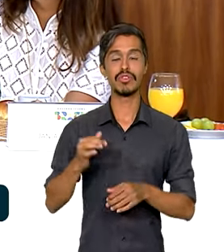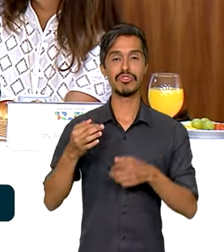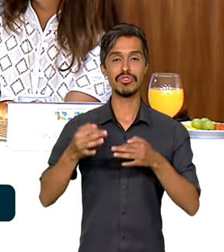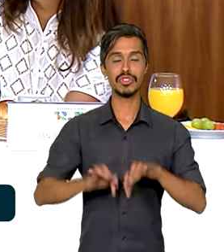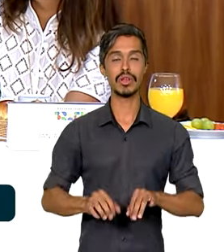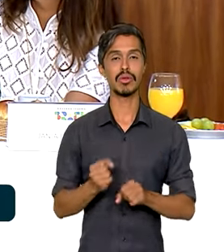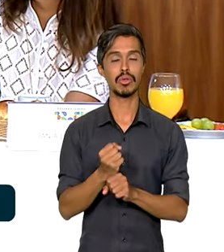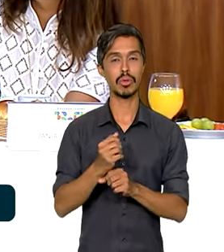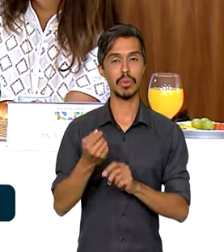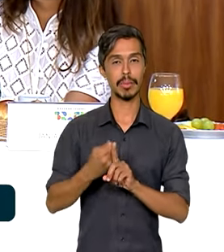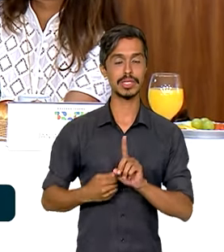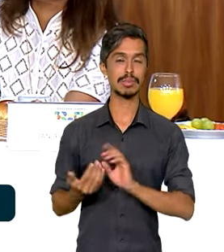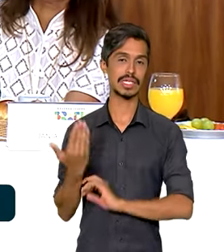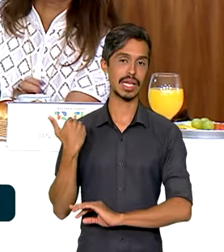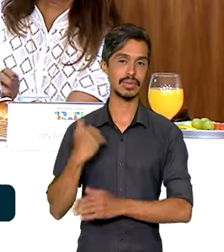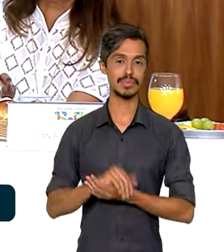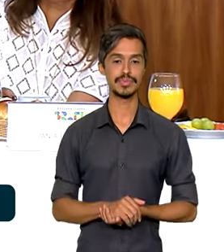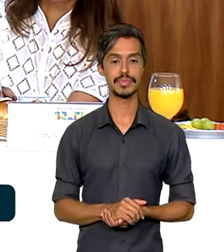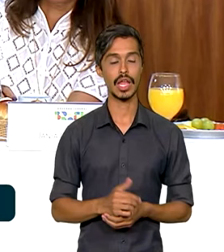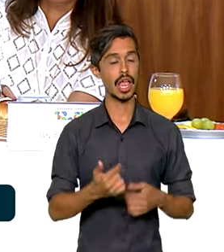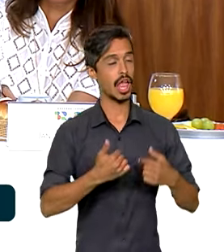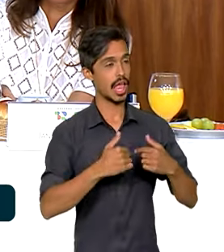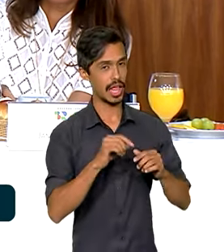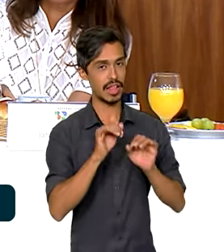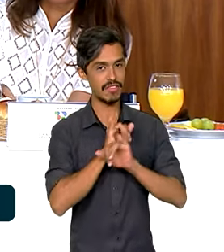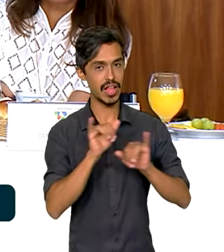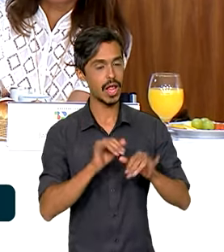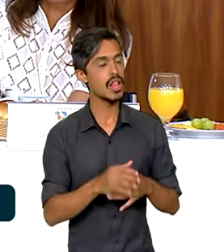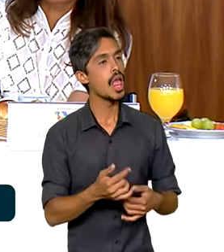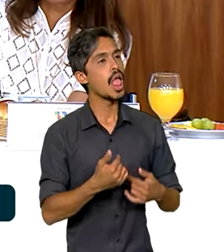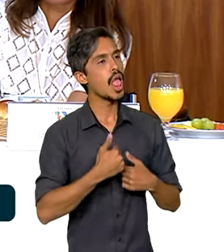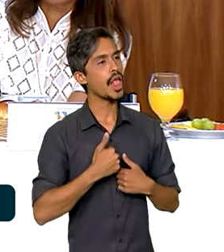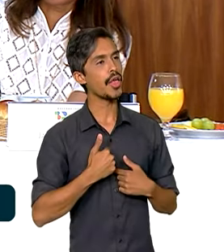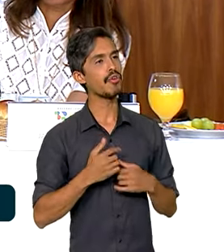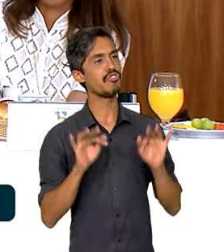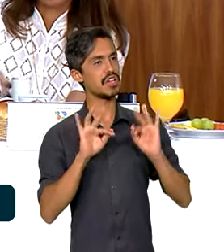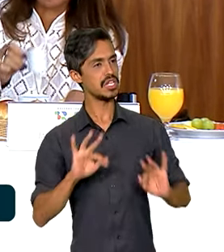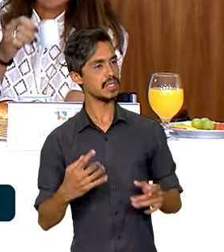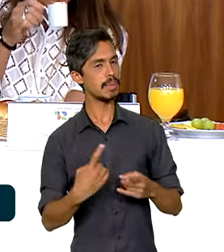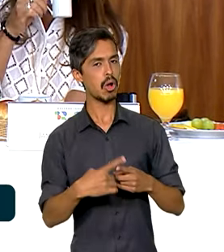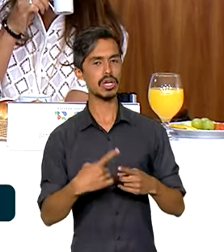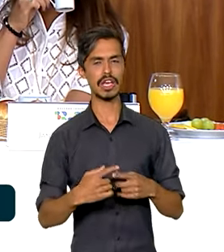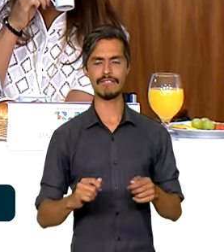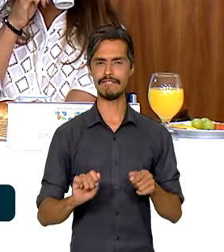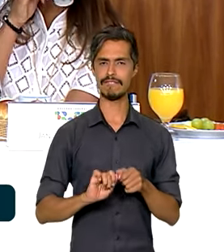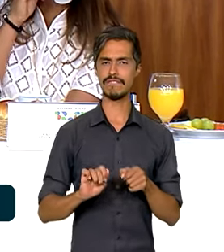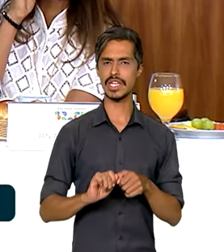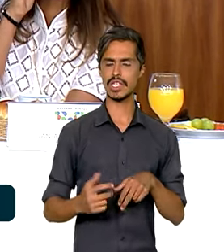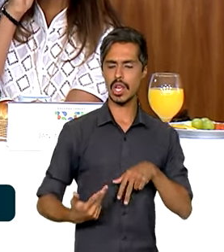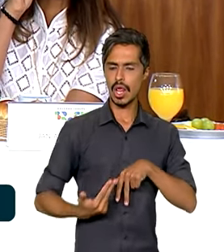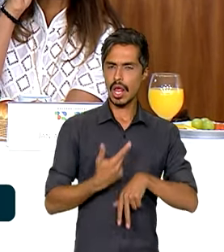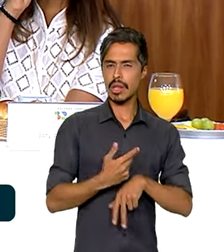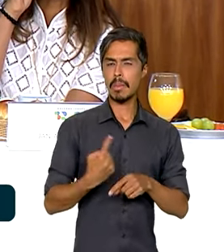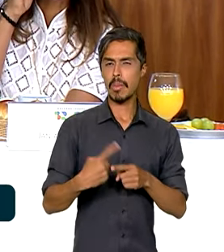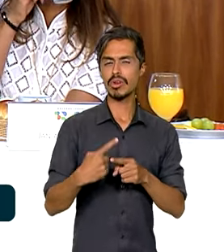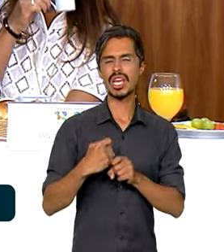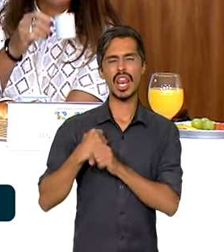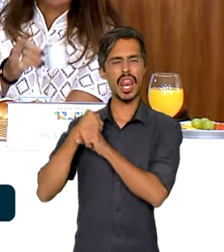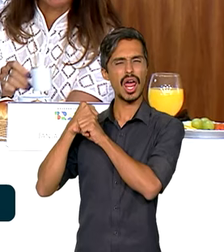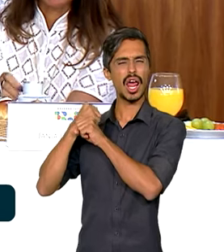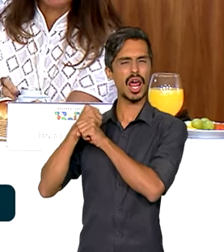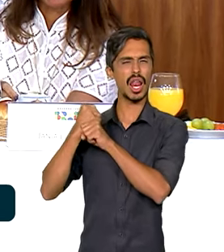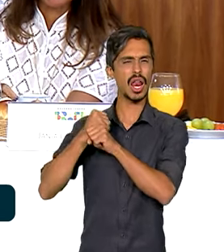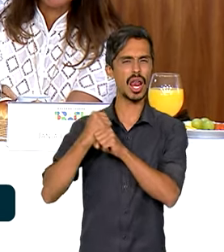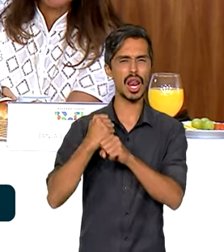passado eu tô feliz porque eu fiz uma cirurgia depois de passar anos